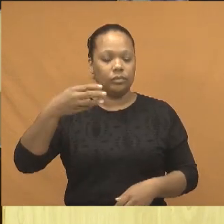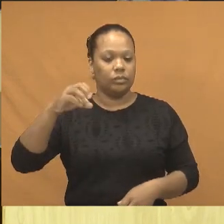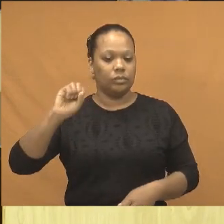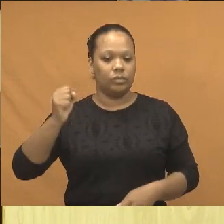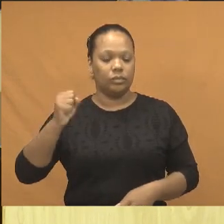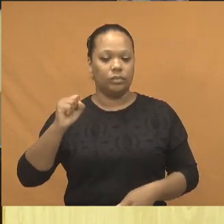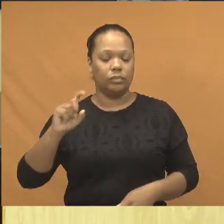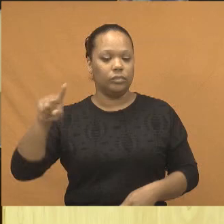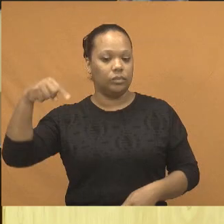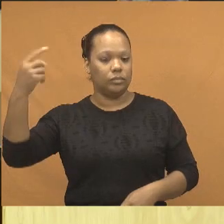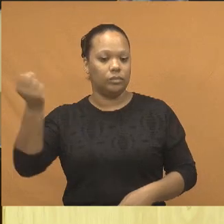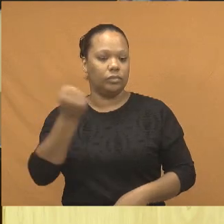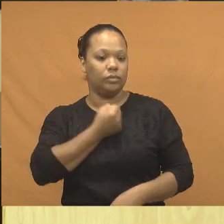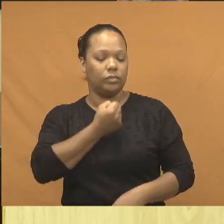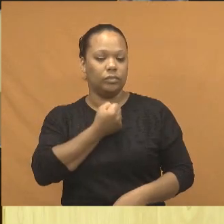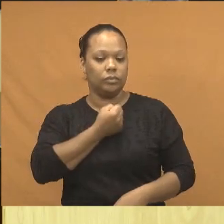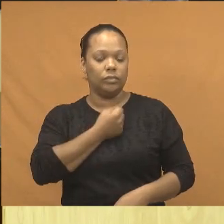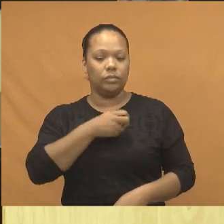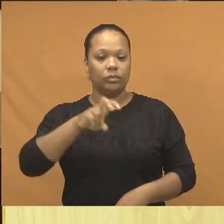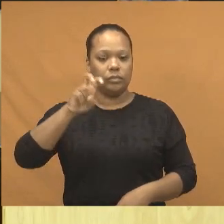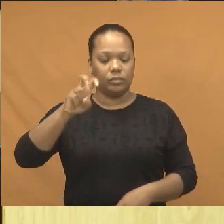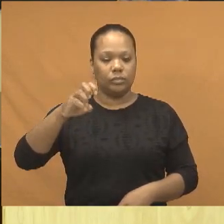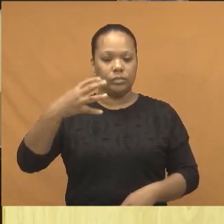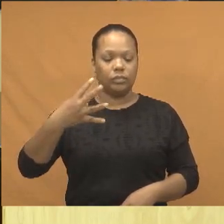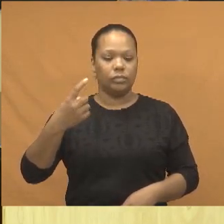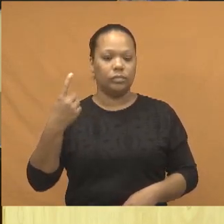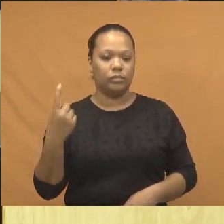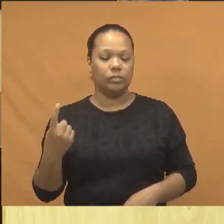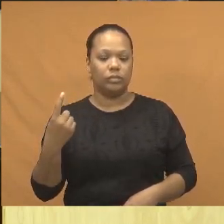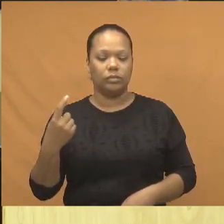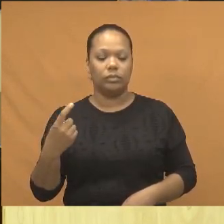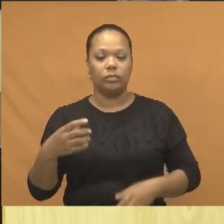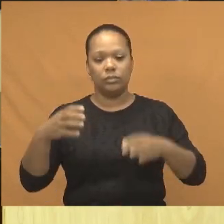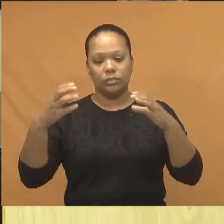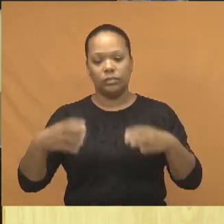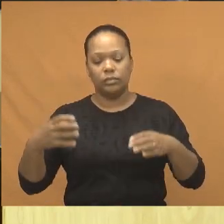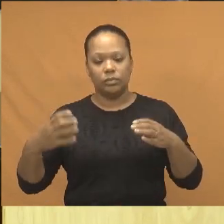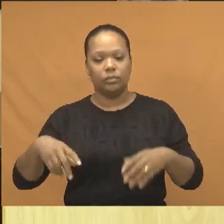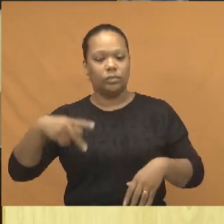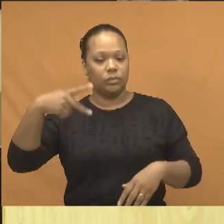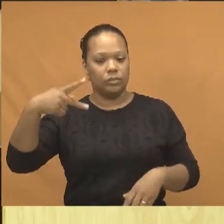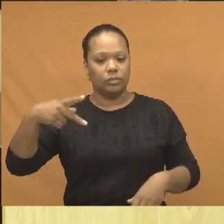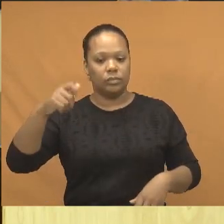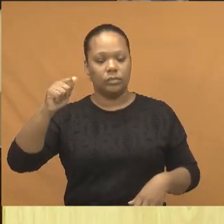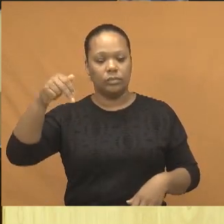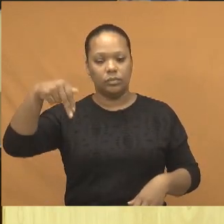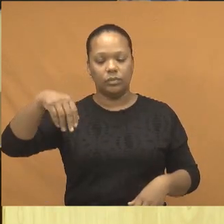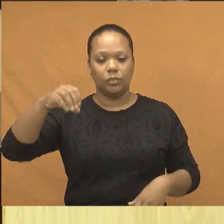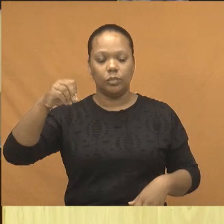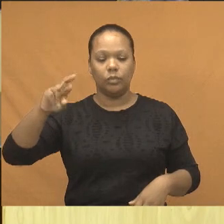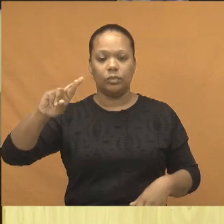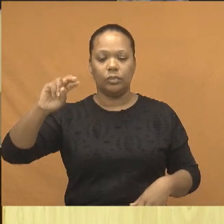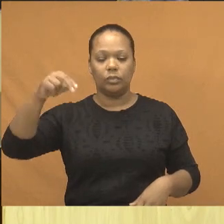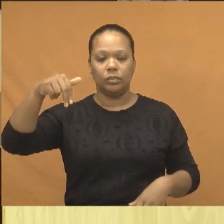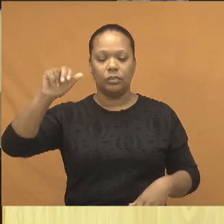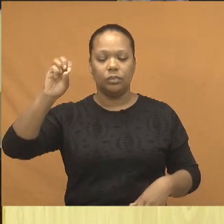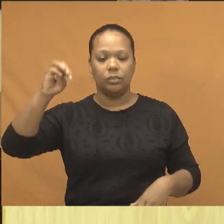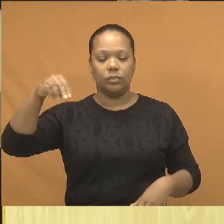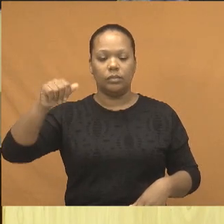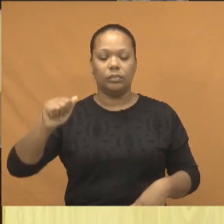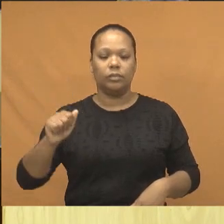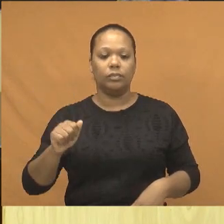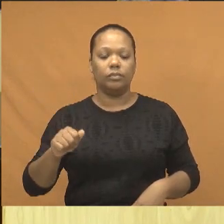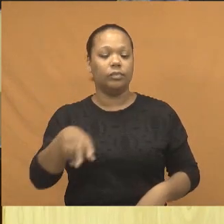538 e o outro defronte do número 541, no Jardim Panorama, neste município. Autoria, vereador Paulinho